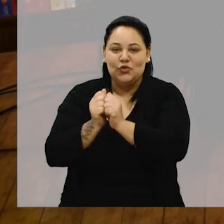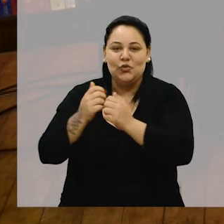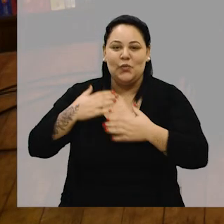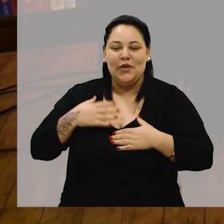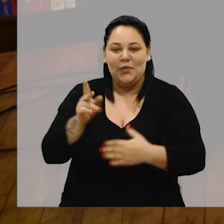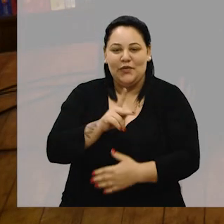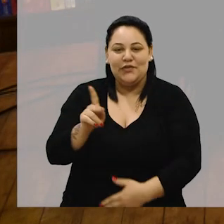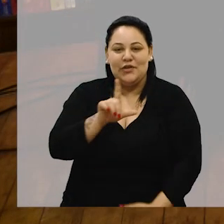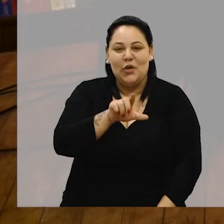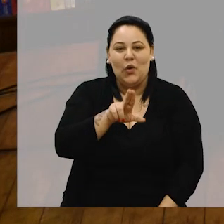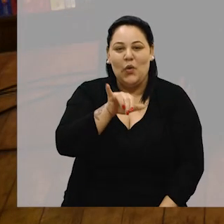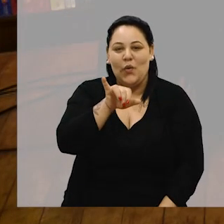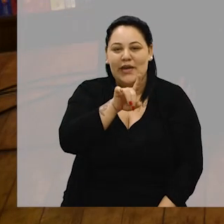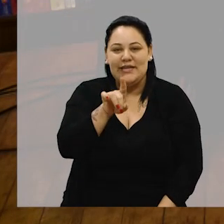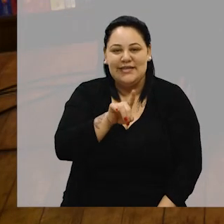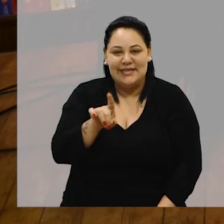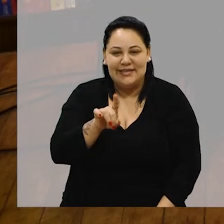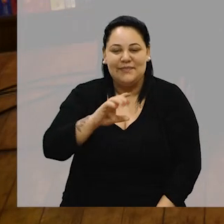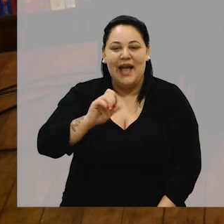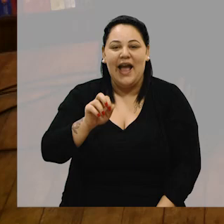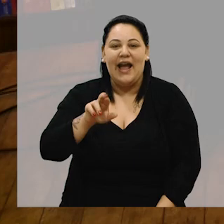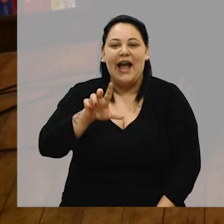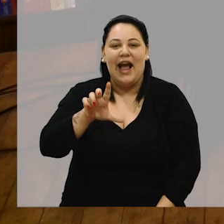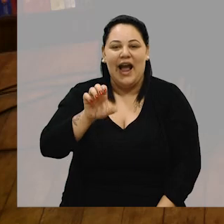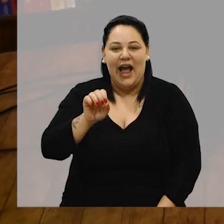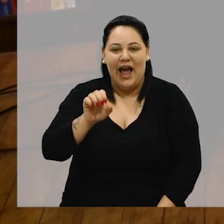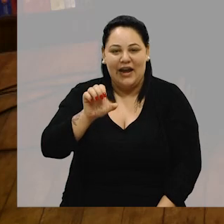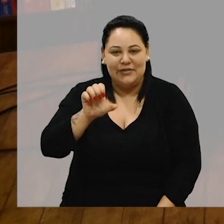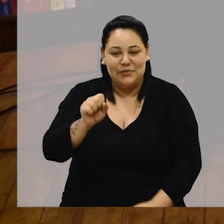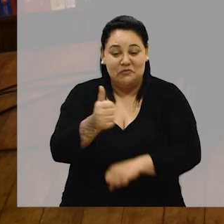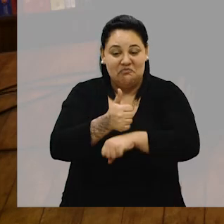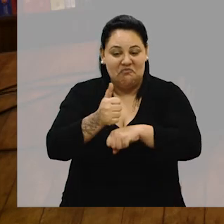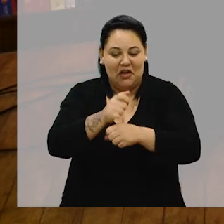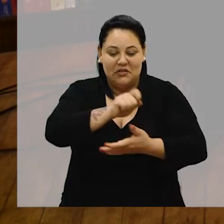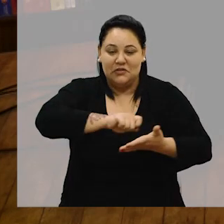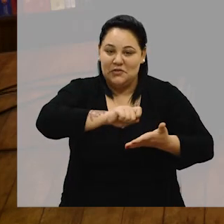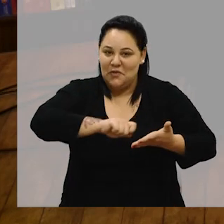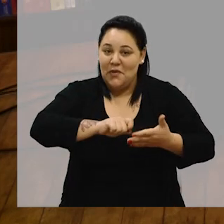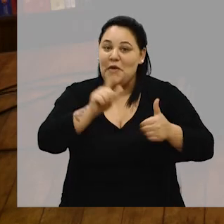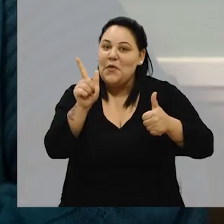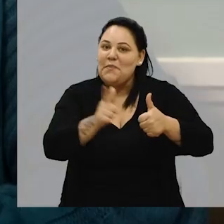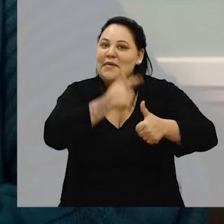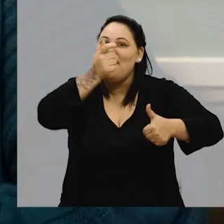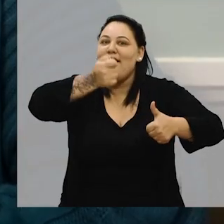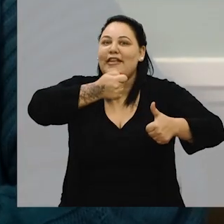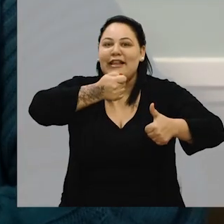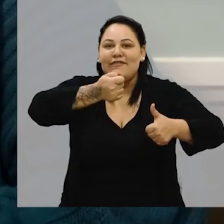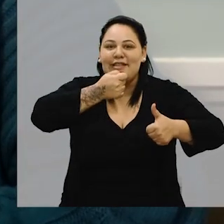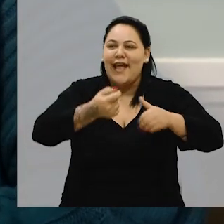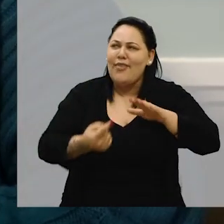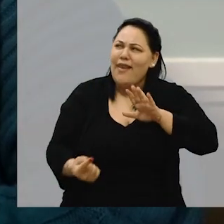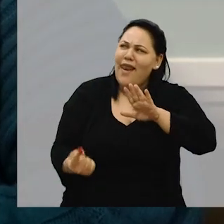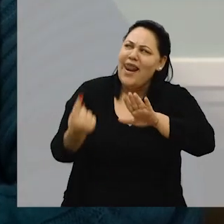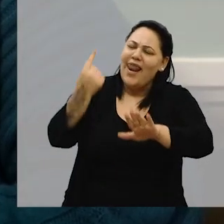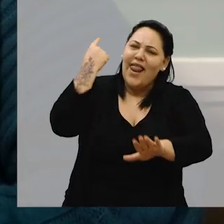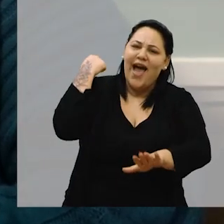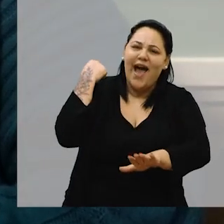Luiz Carlos Ponzi, notável escritor e o primeiro entrevistado do programa lá em meados